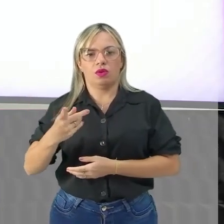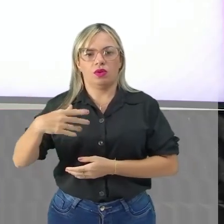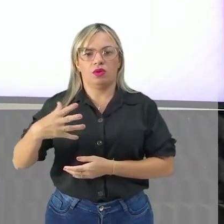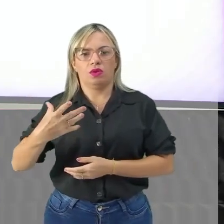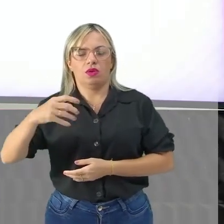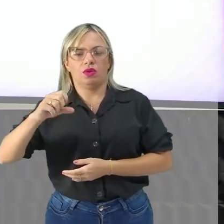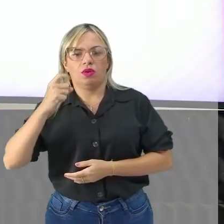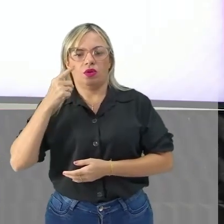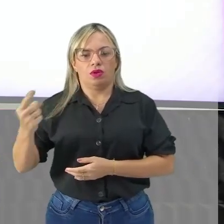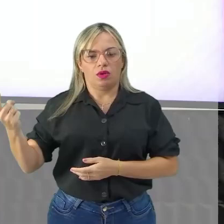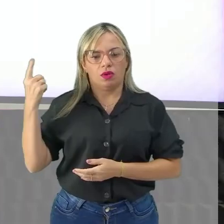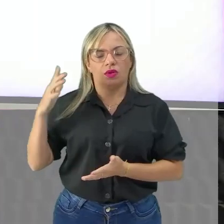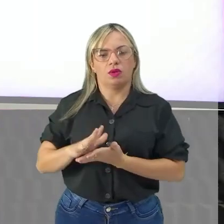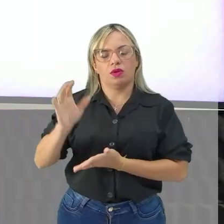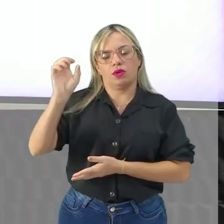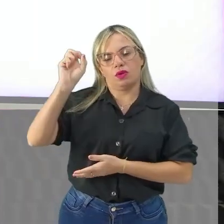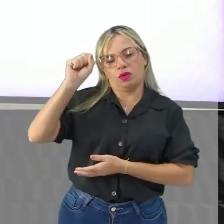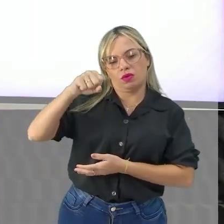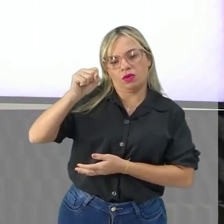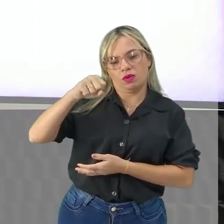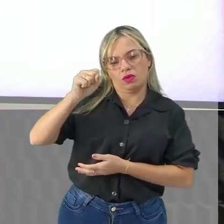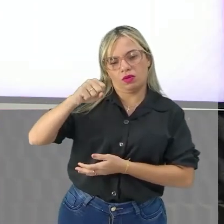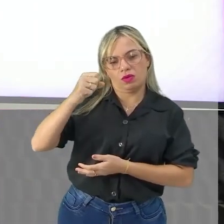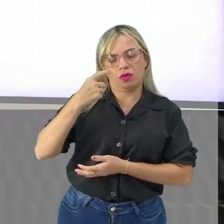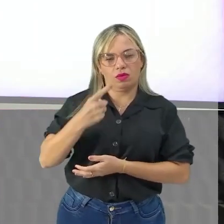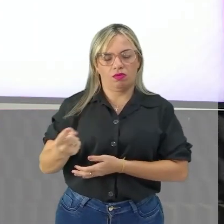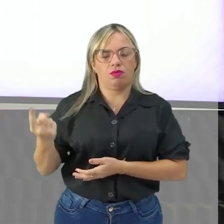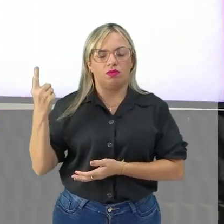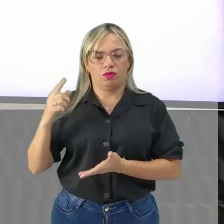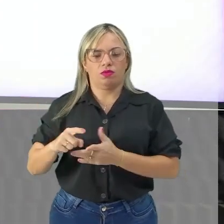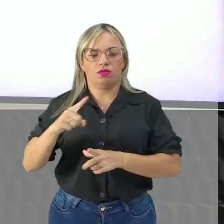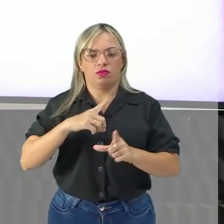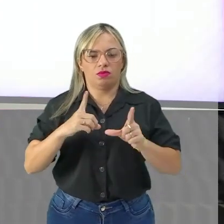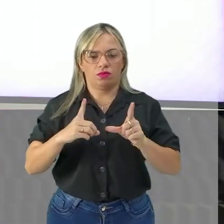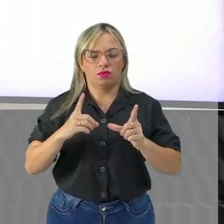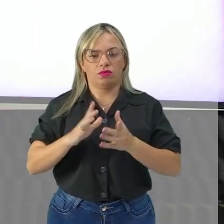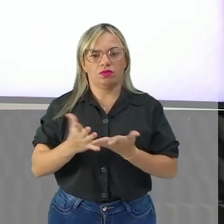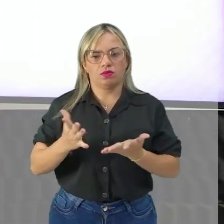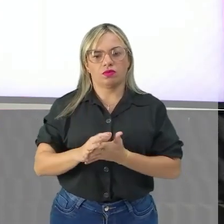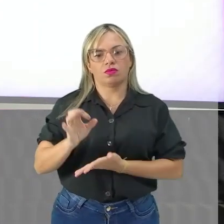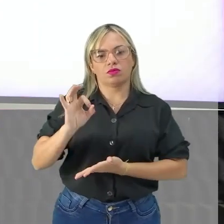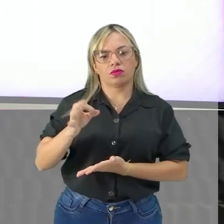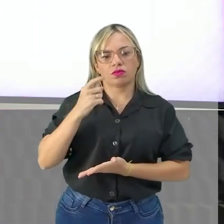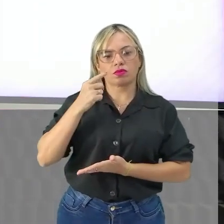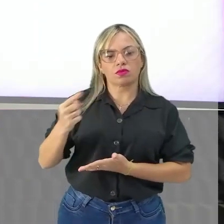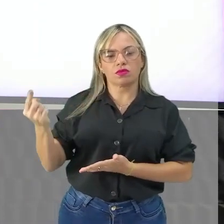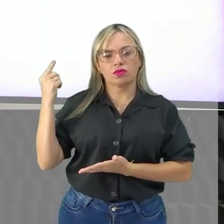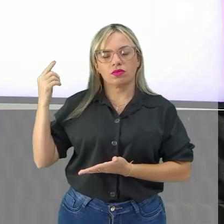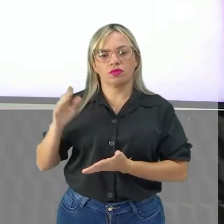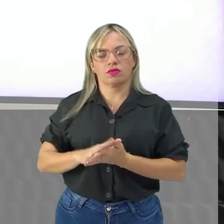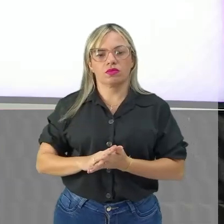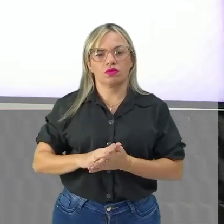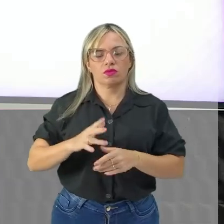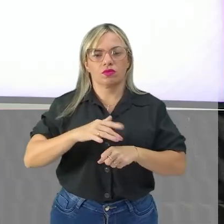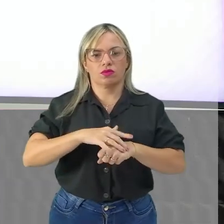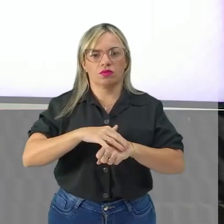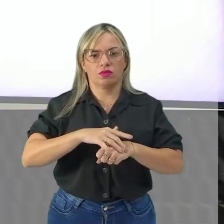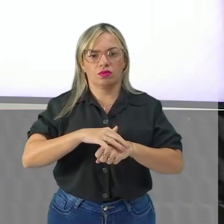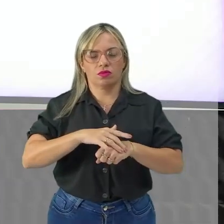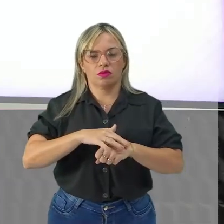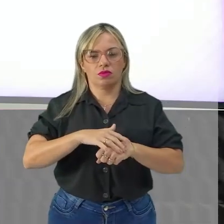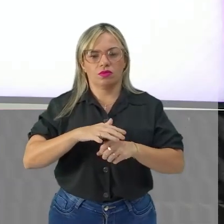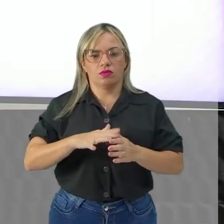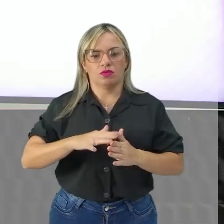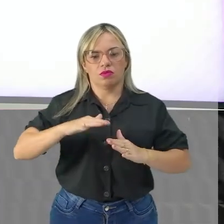Sim, esse sim, inclusive é uma doença que está muito relacionada também ao